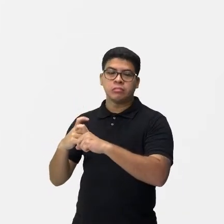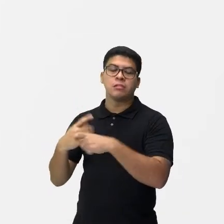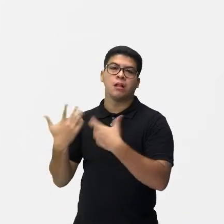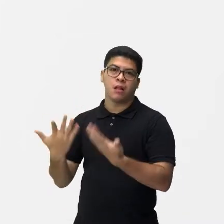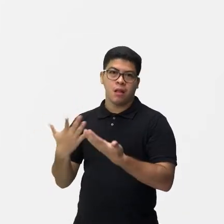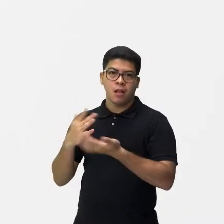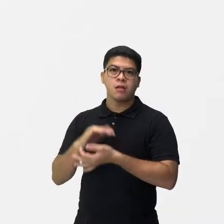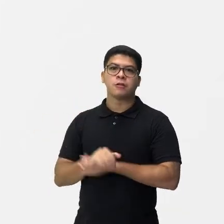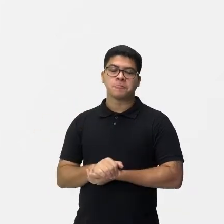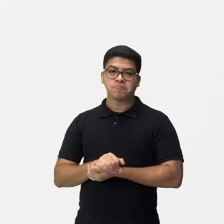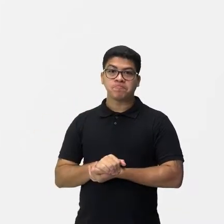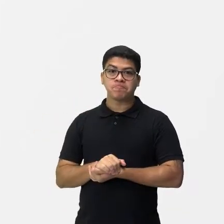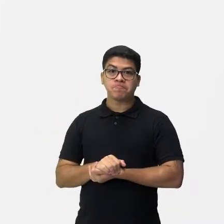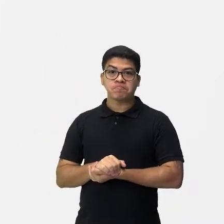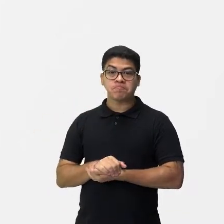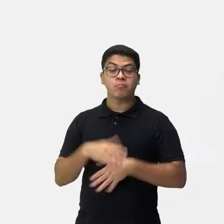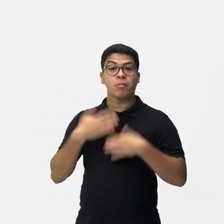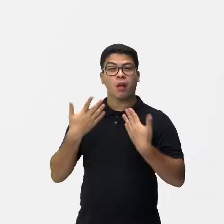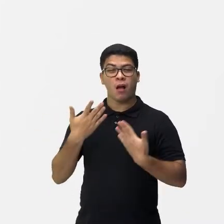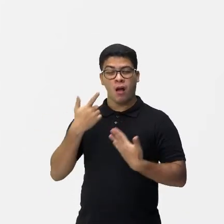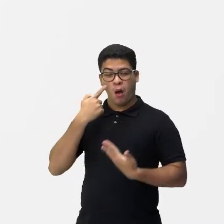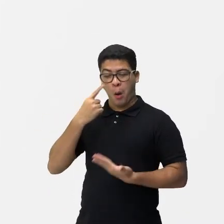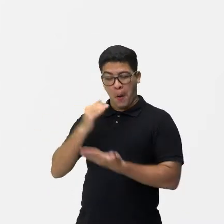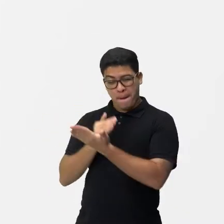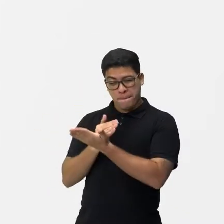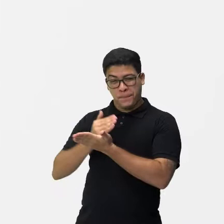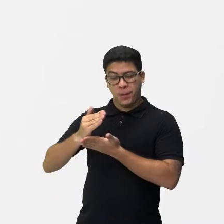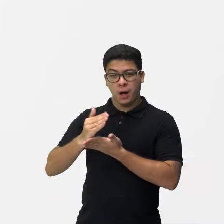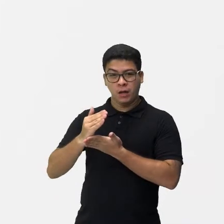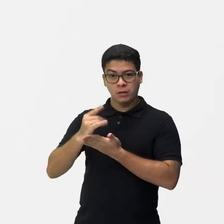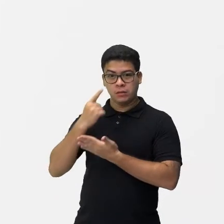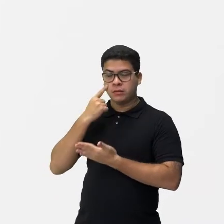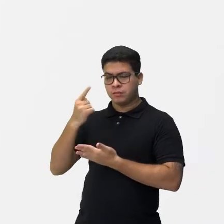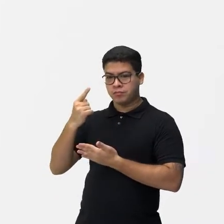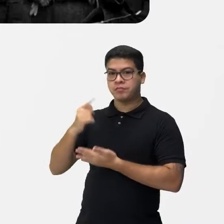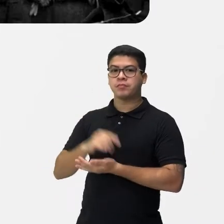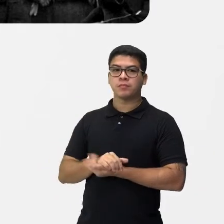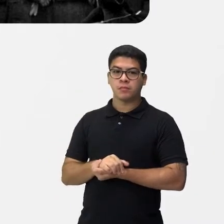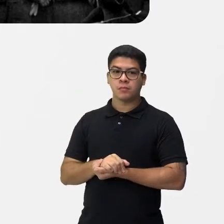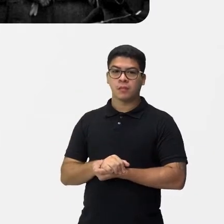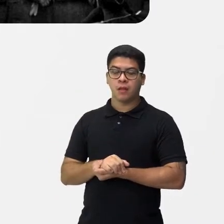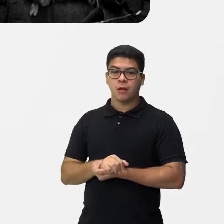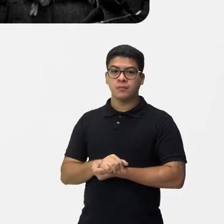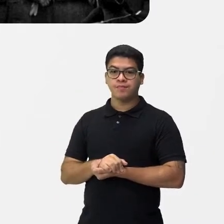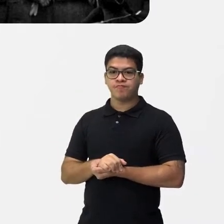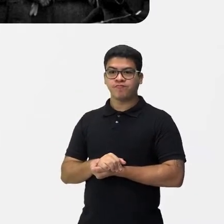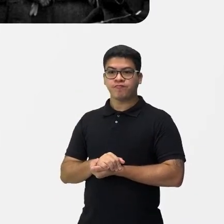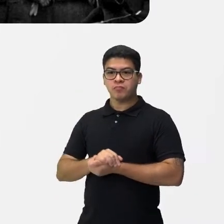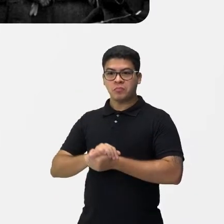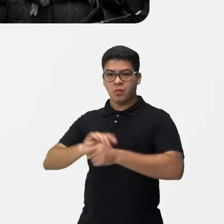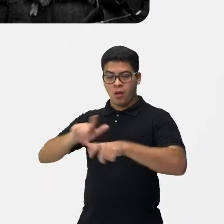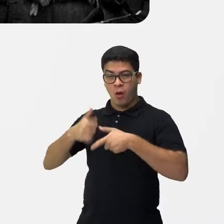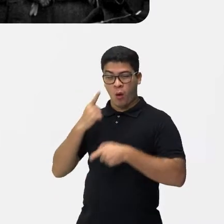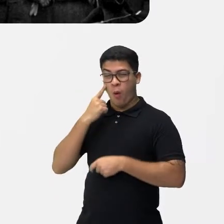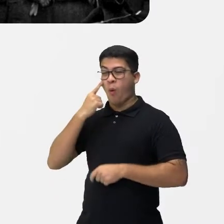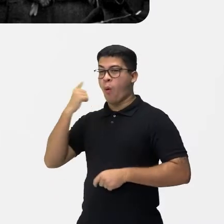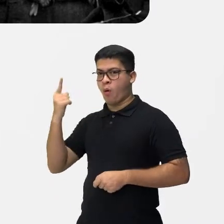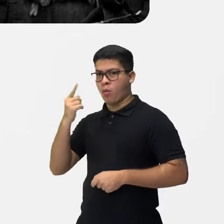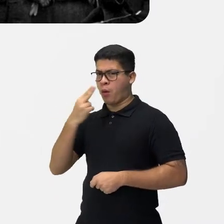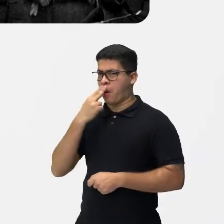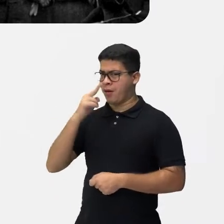Polônia, certo? E a gente vai ver aqui que essa Segunda Guerra Mundial, vamos avançar aqui, a gente vai ver Hitler ali na Torre Eiffel,